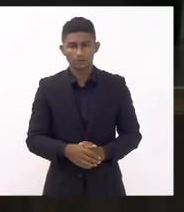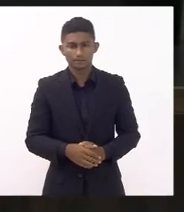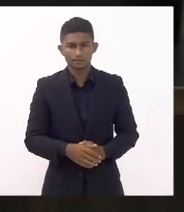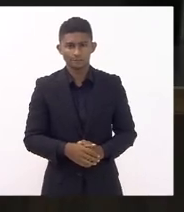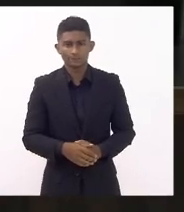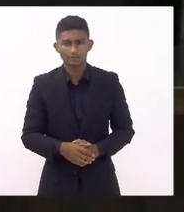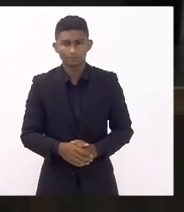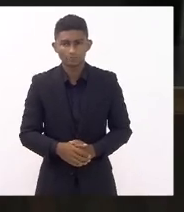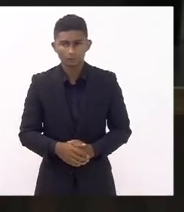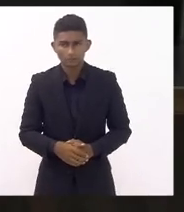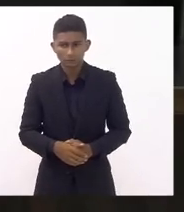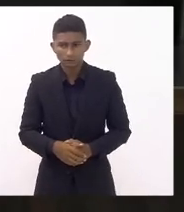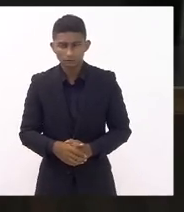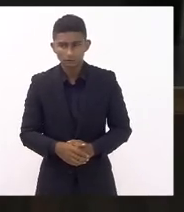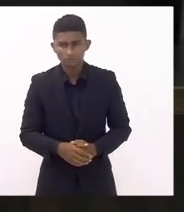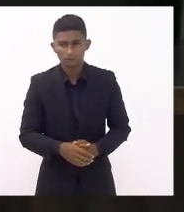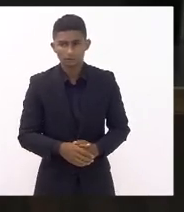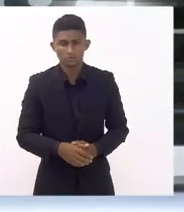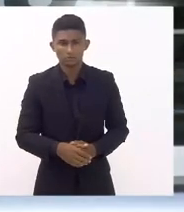Quero...